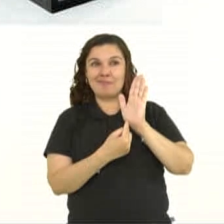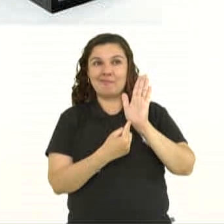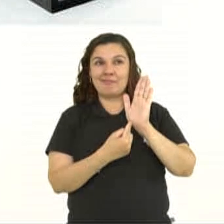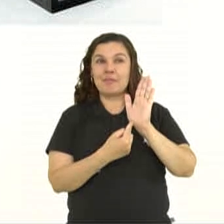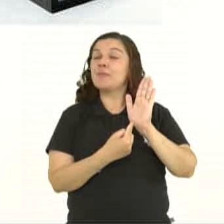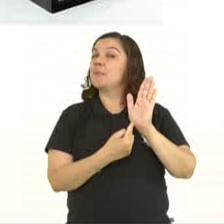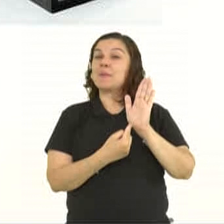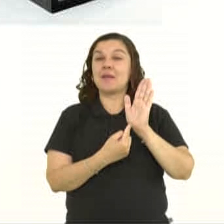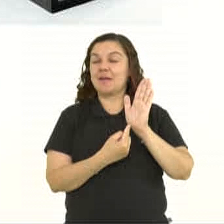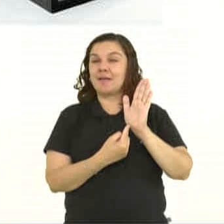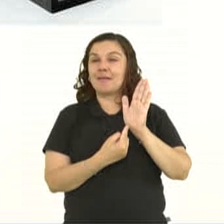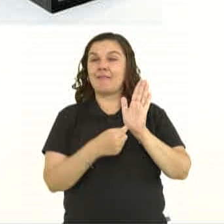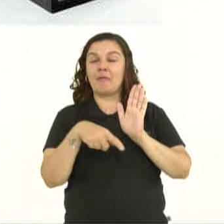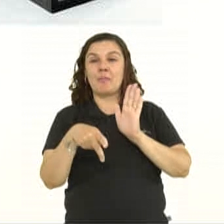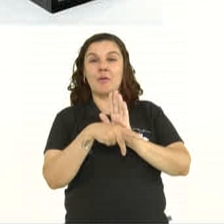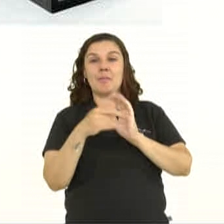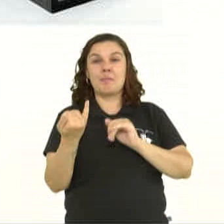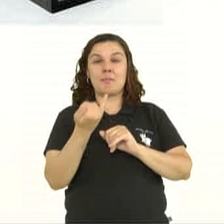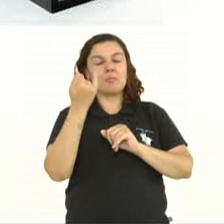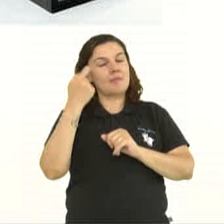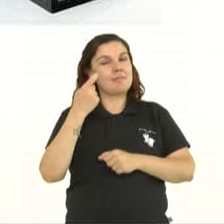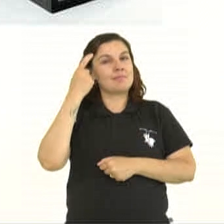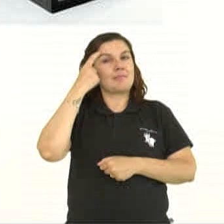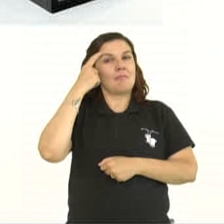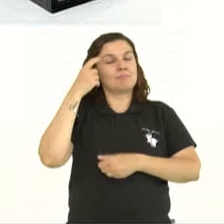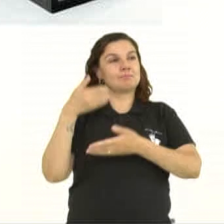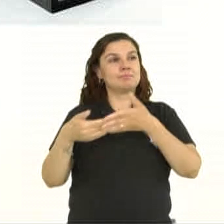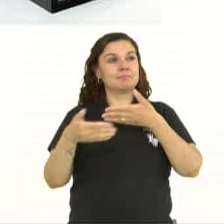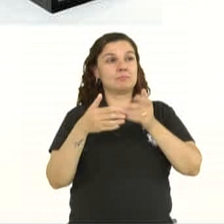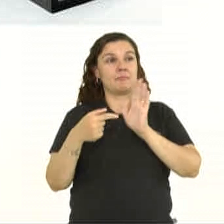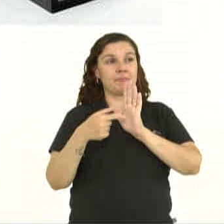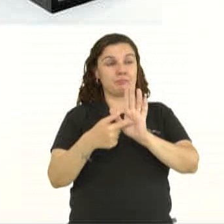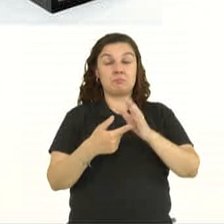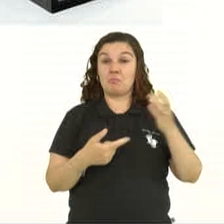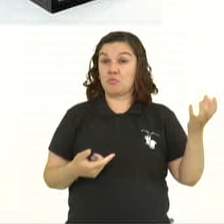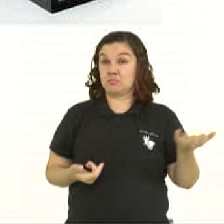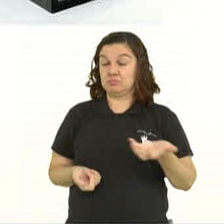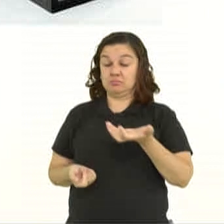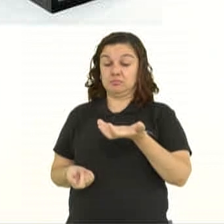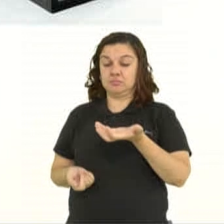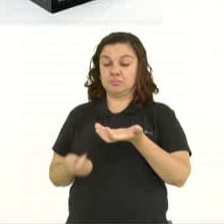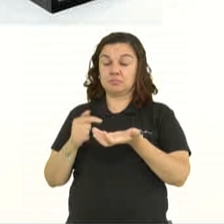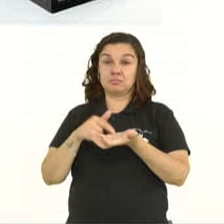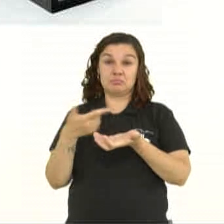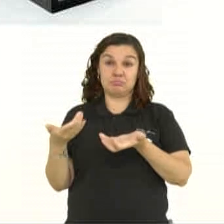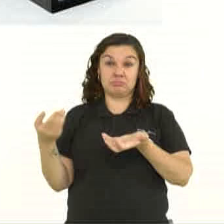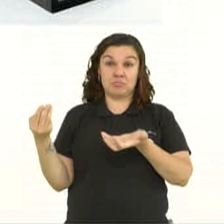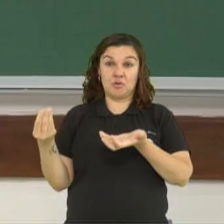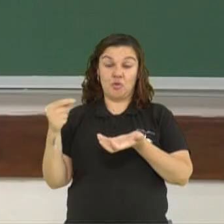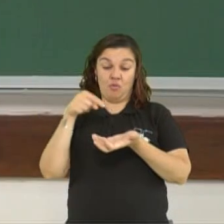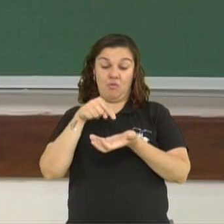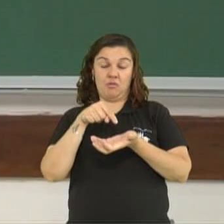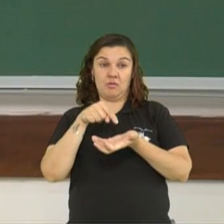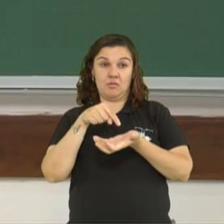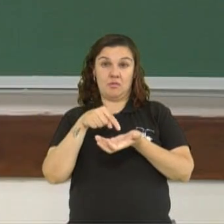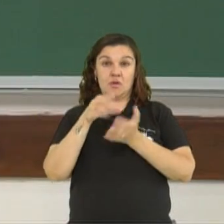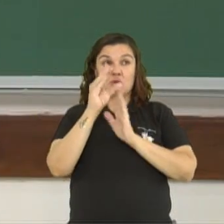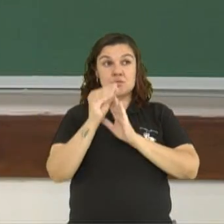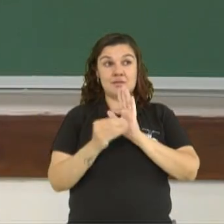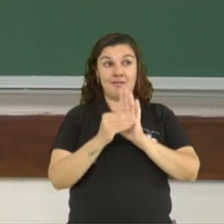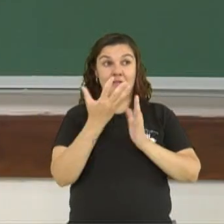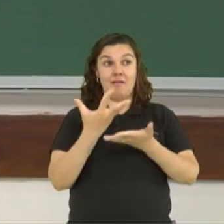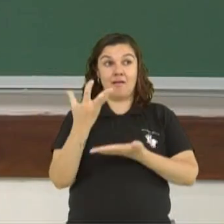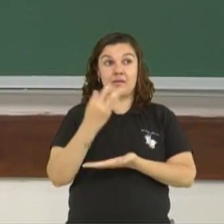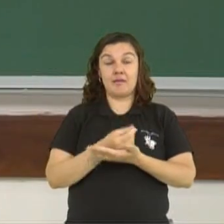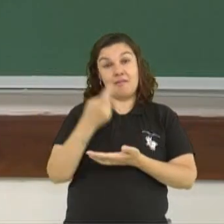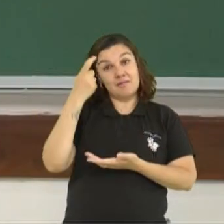que é exatamente o importante na arte agora é a ideia. Não importa como represente, eu posso pegar um objeto feito por um terceiro e colocar ali e conceituar como arte, porque a